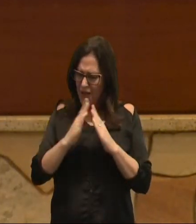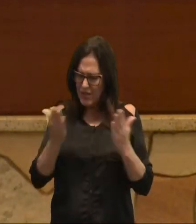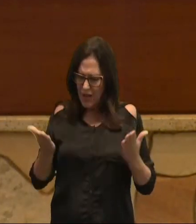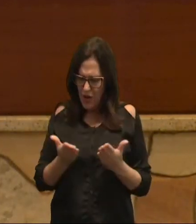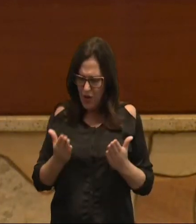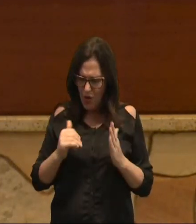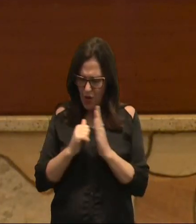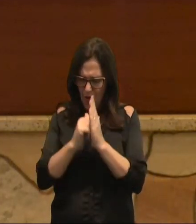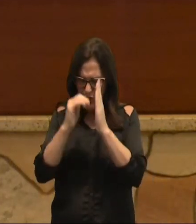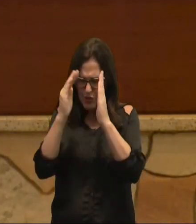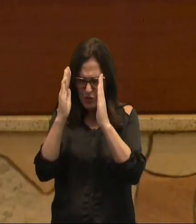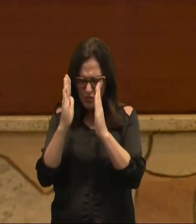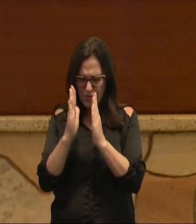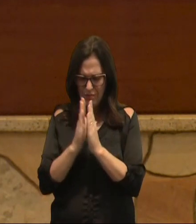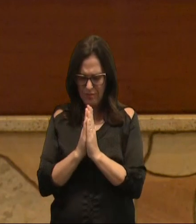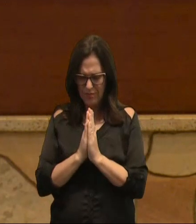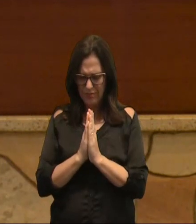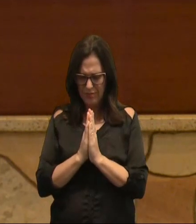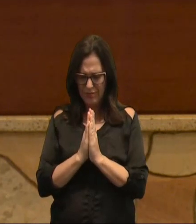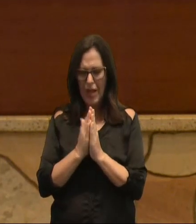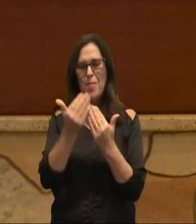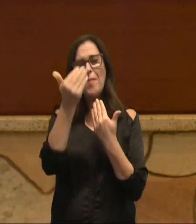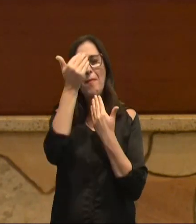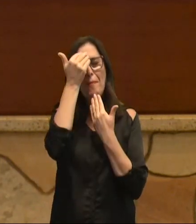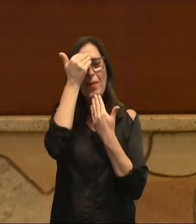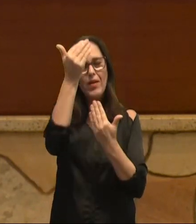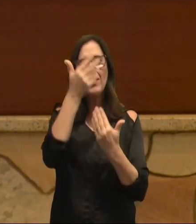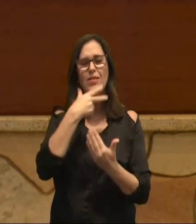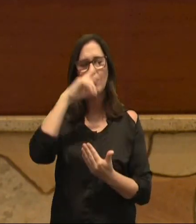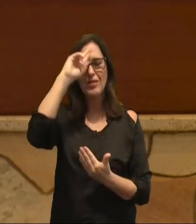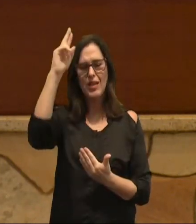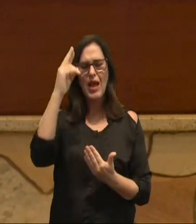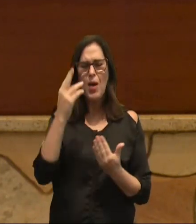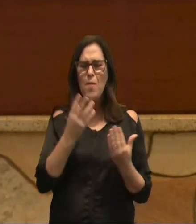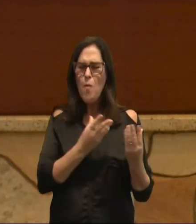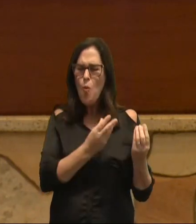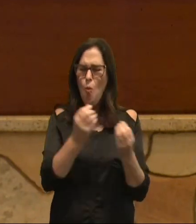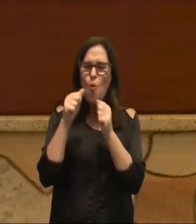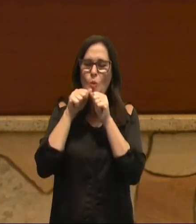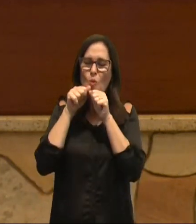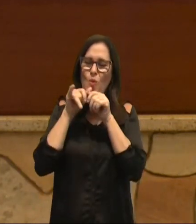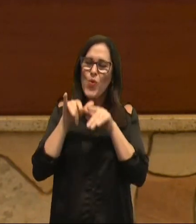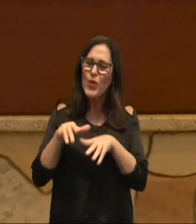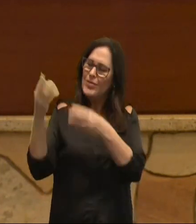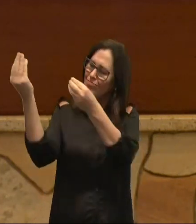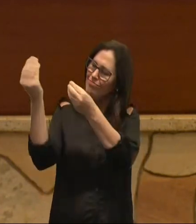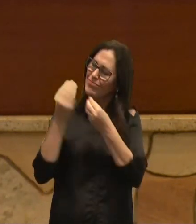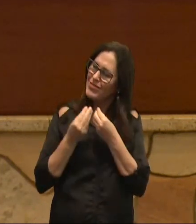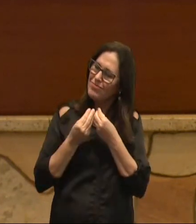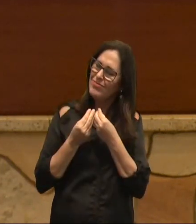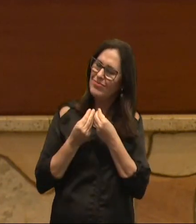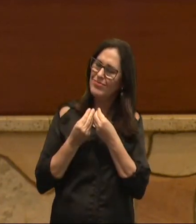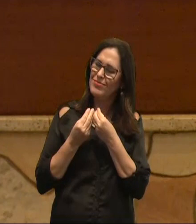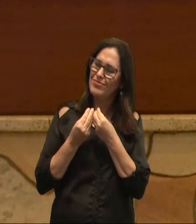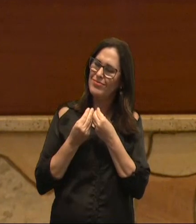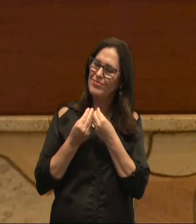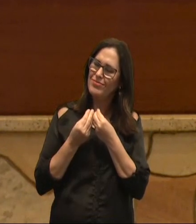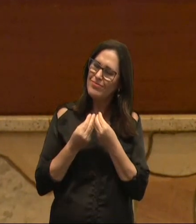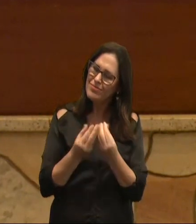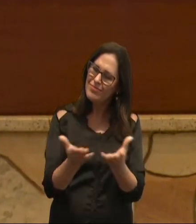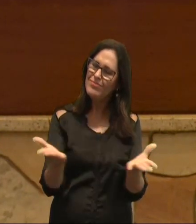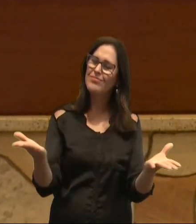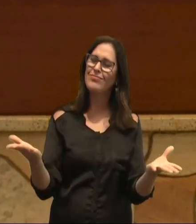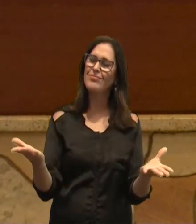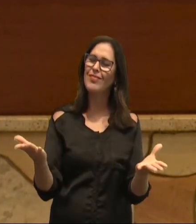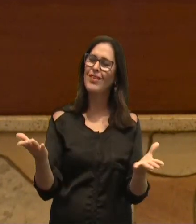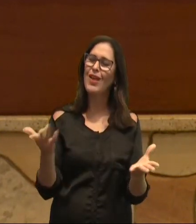casa de oração, para agradecer ao Senhor as muitas bênçãos que tem nos concedido. O Senhor, que é